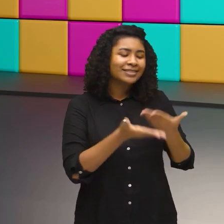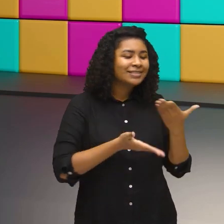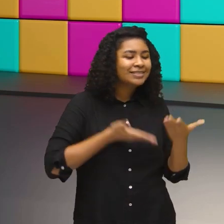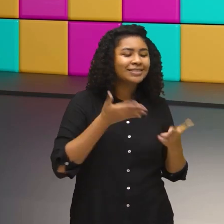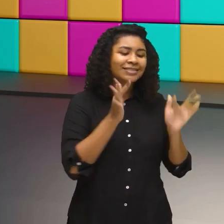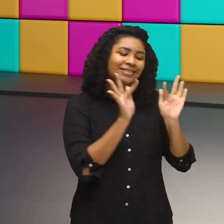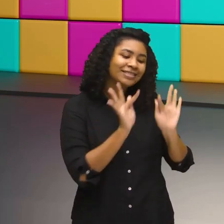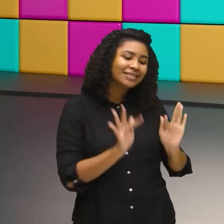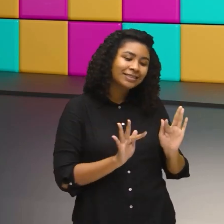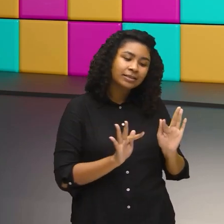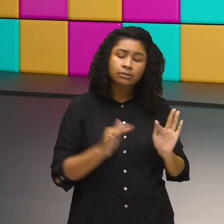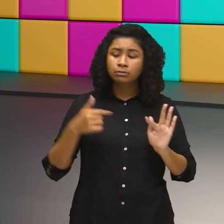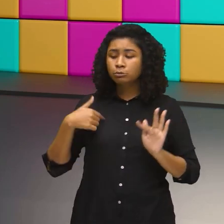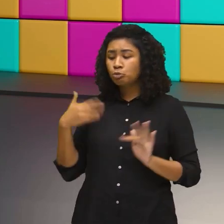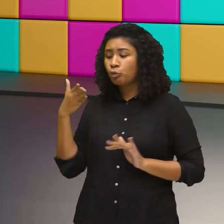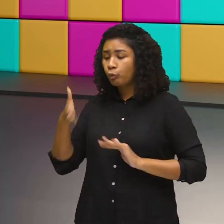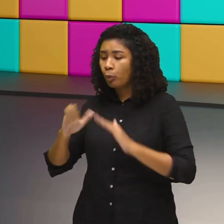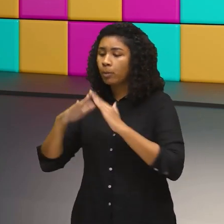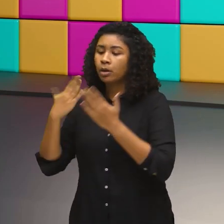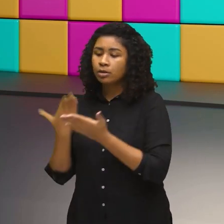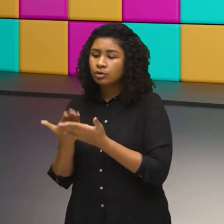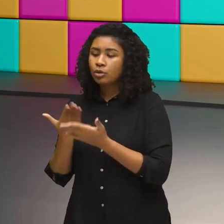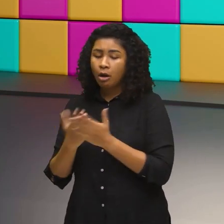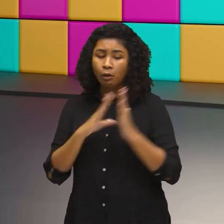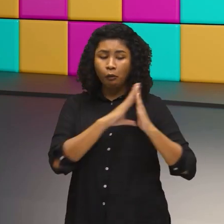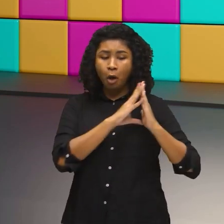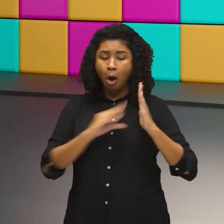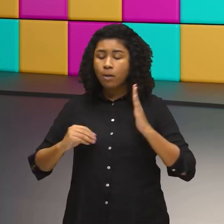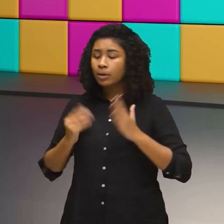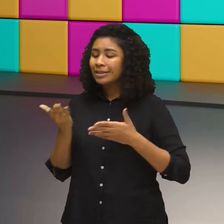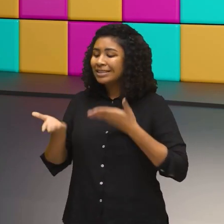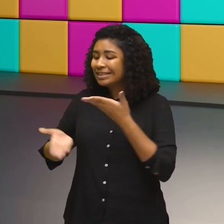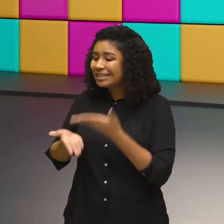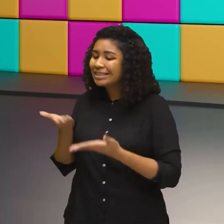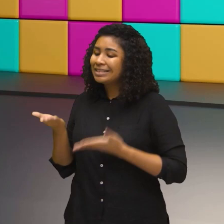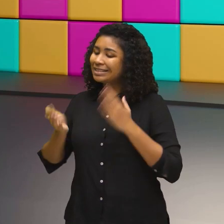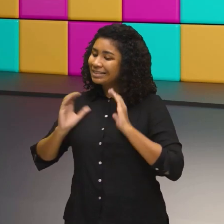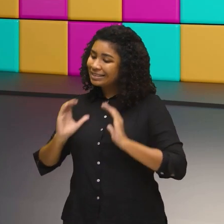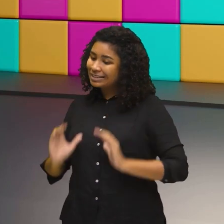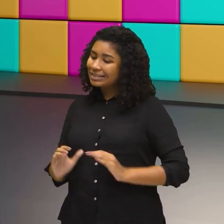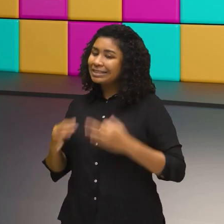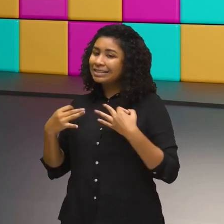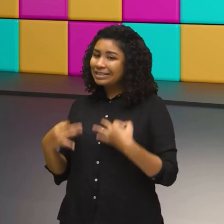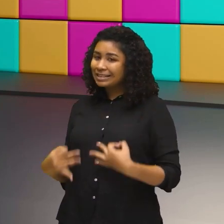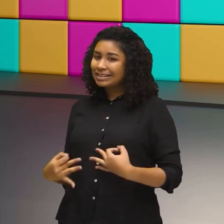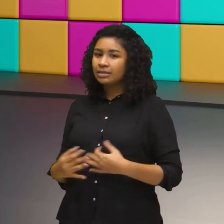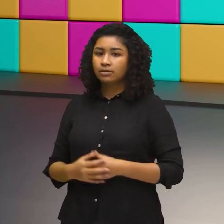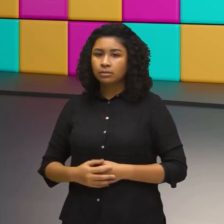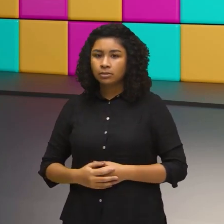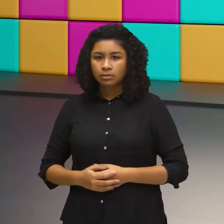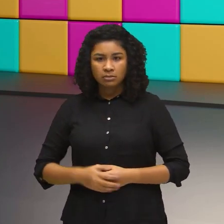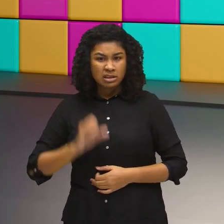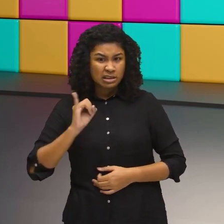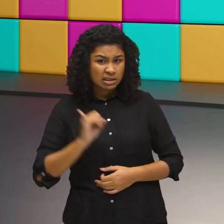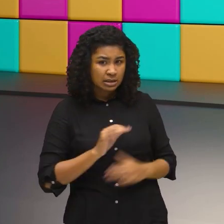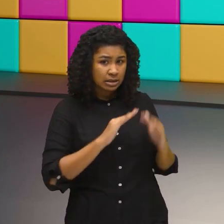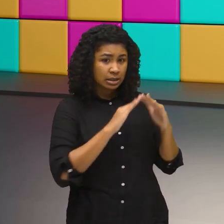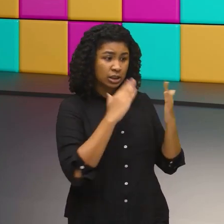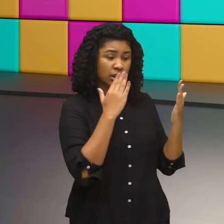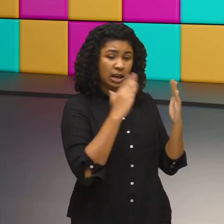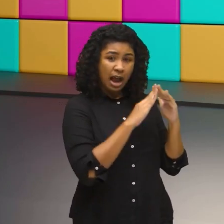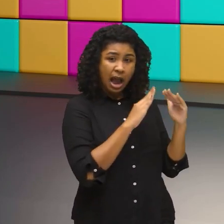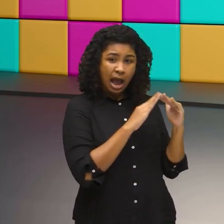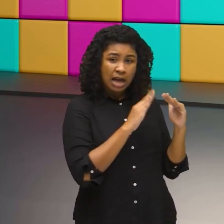na escola, as educações, né? Se a criança é tratada com agressividade, ela vai se achar também